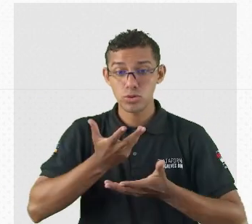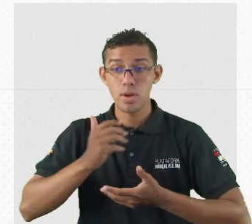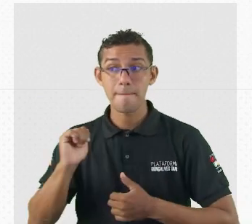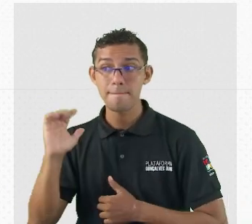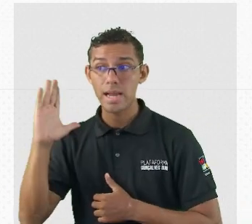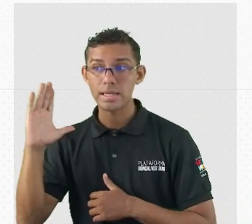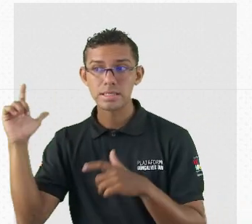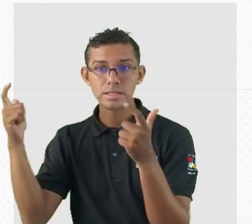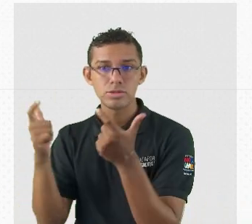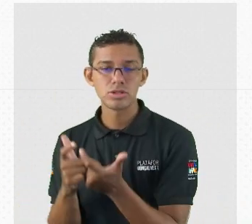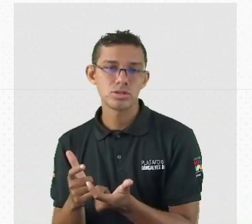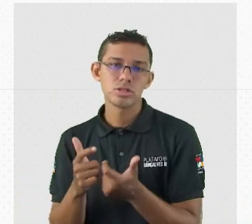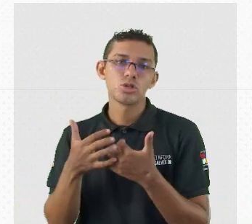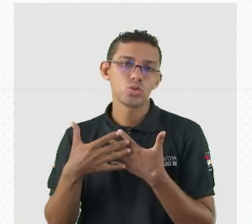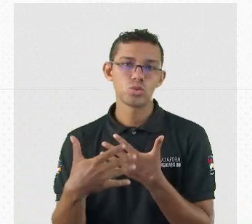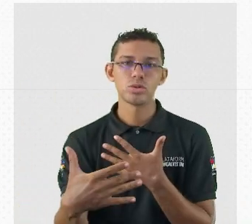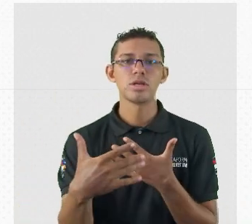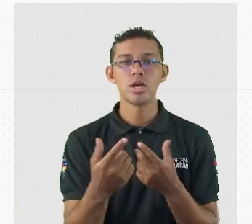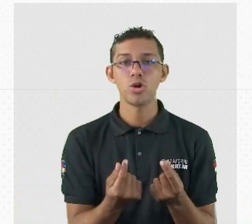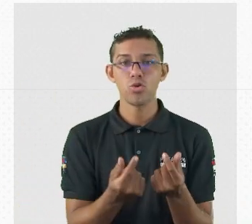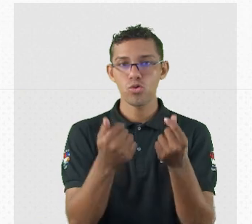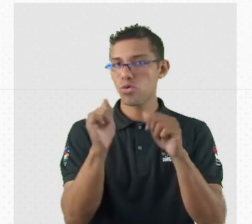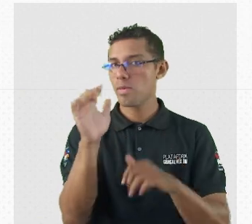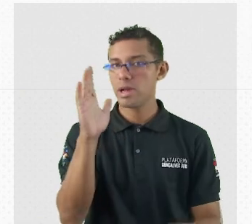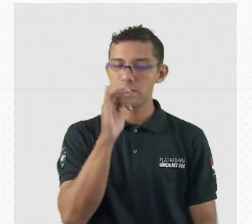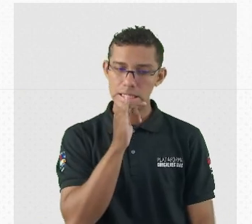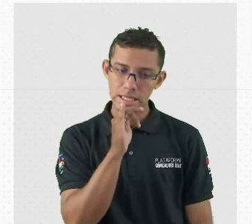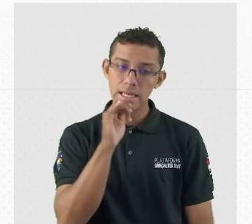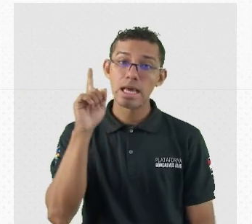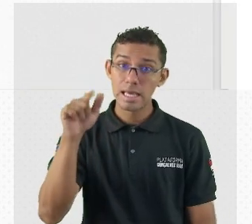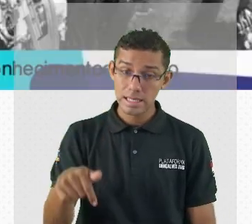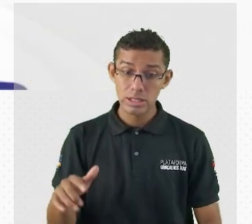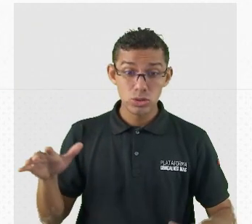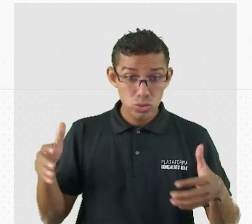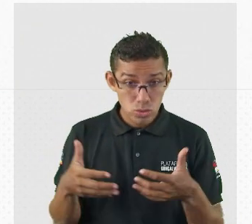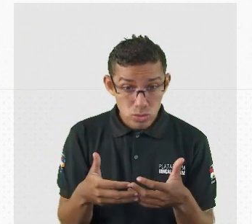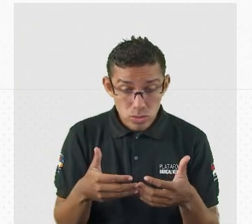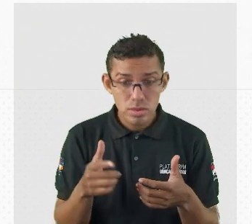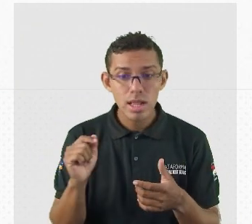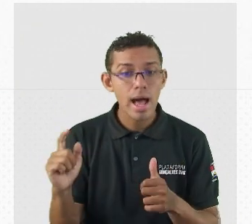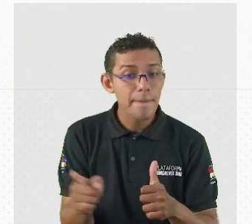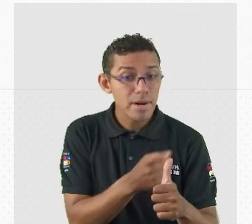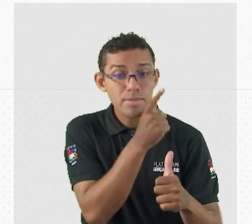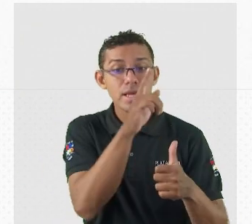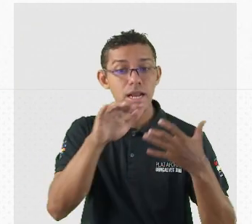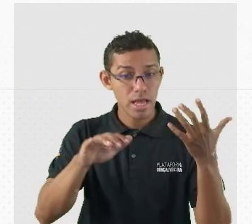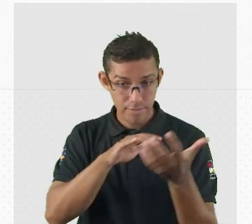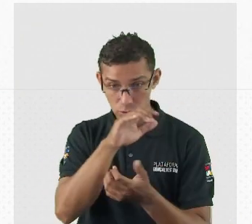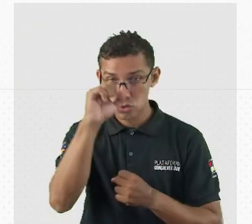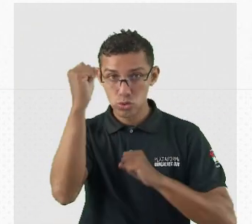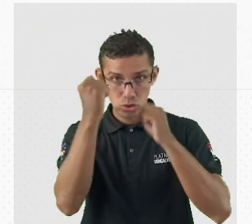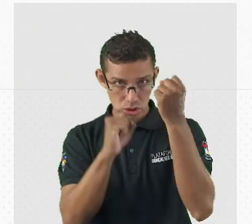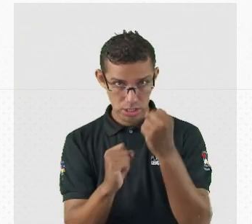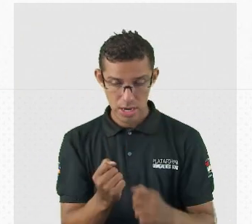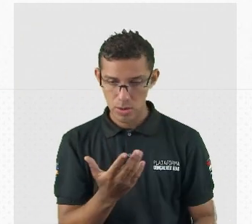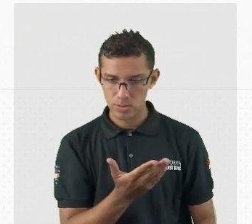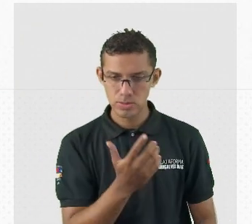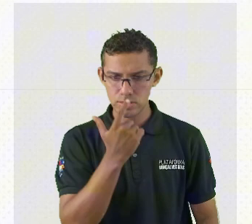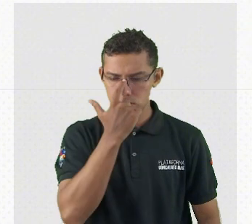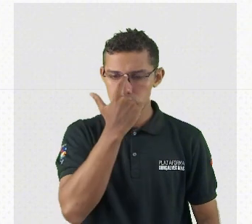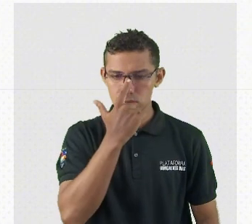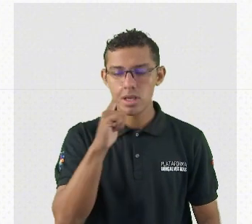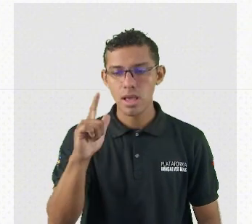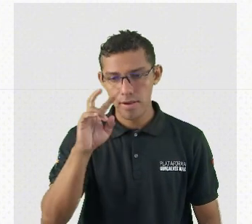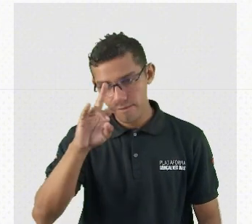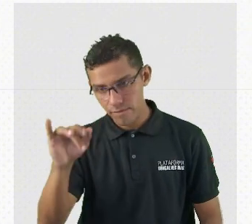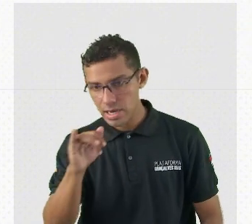tempo e, consequentemente, eu lucro mais. Tá bom? Isso chega com a primeira revolução industrial, gente, tá? Que vai